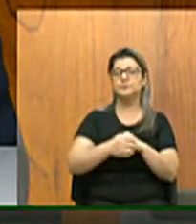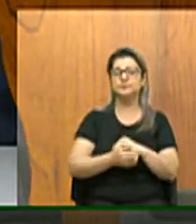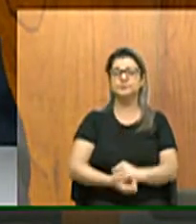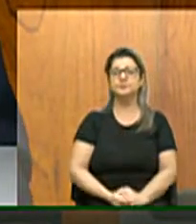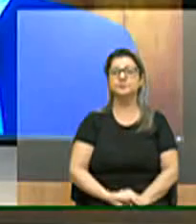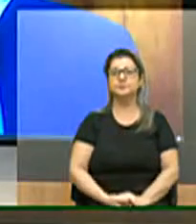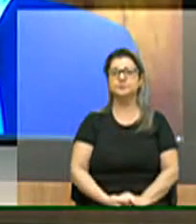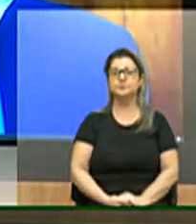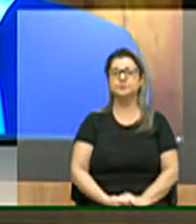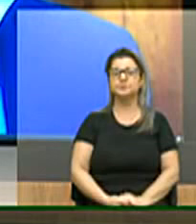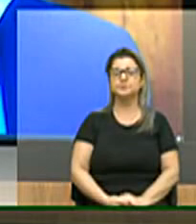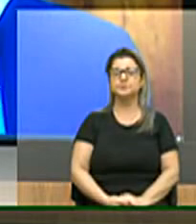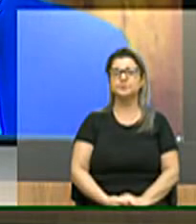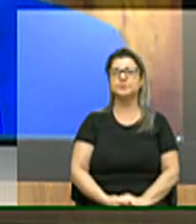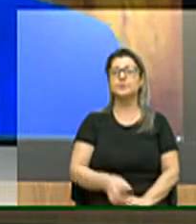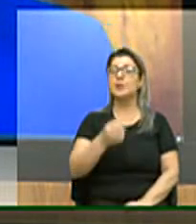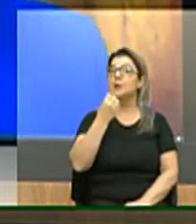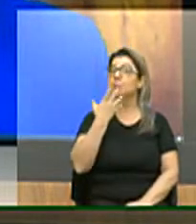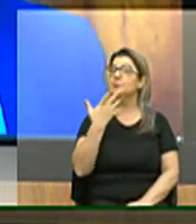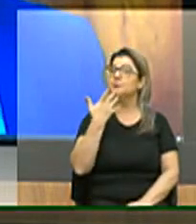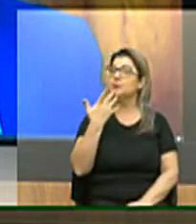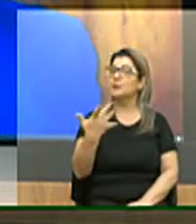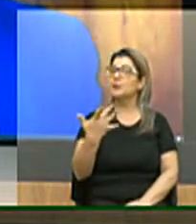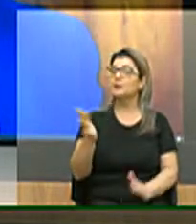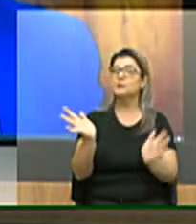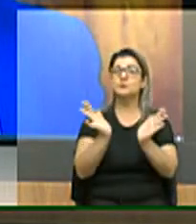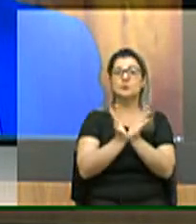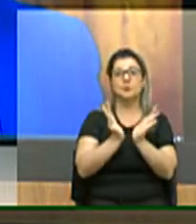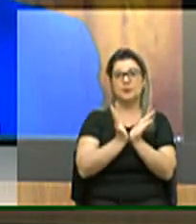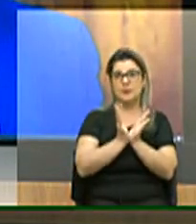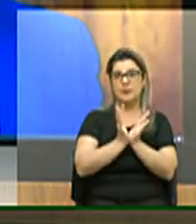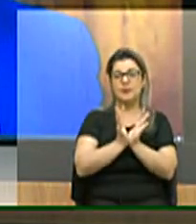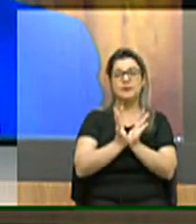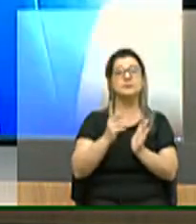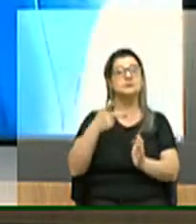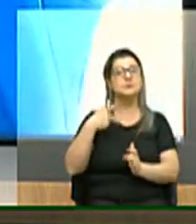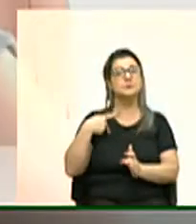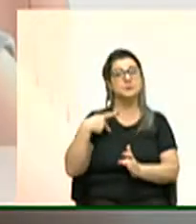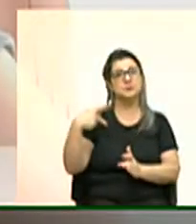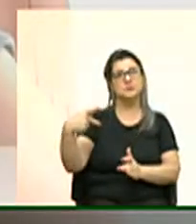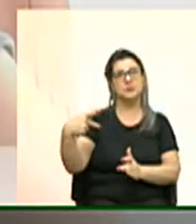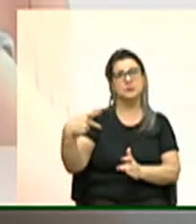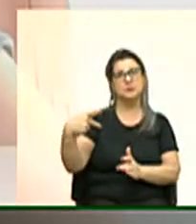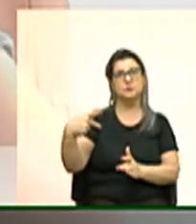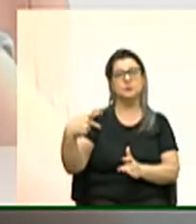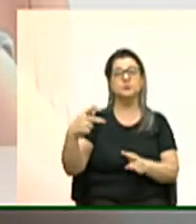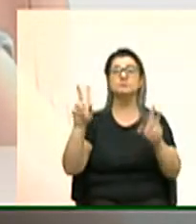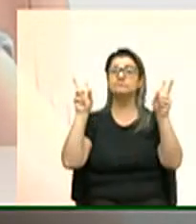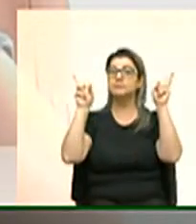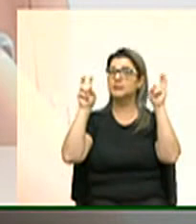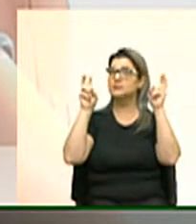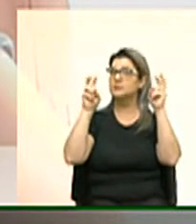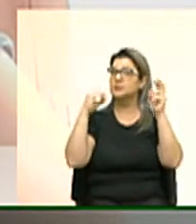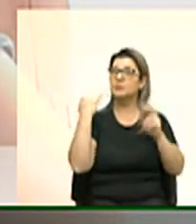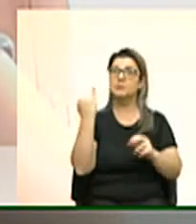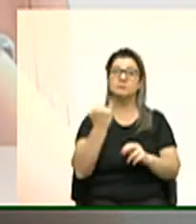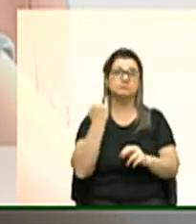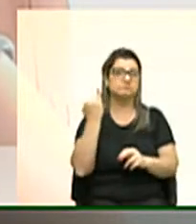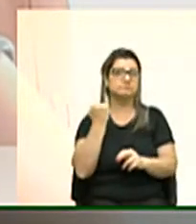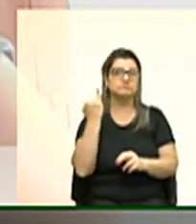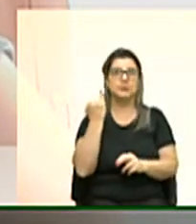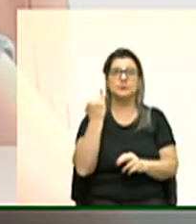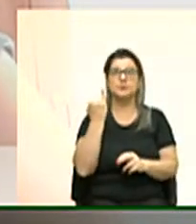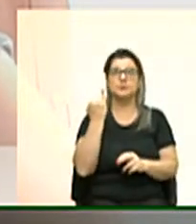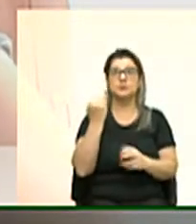palavra. Boa tarde, colegas, presidente. Esse tema, sem dúvida, é importante. Eu